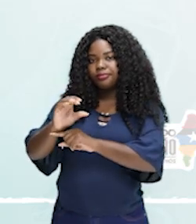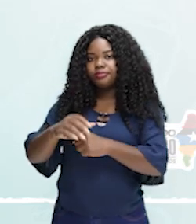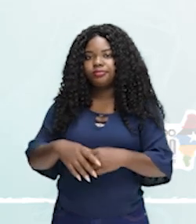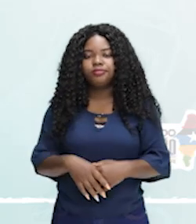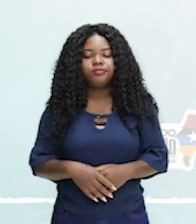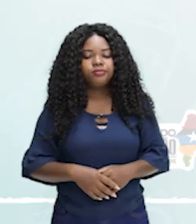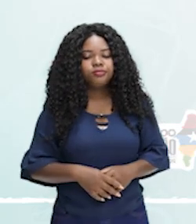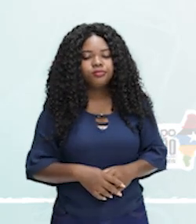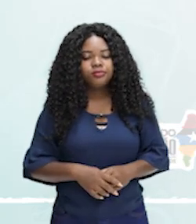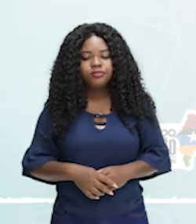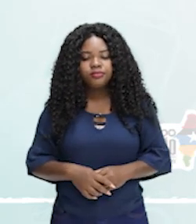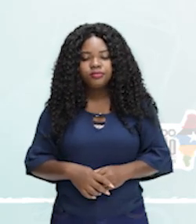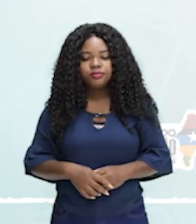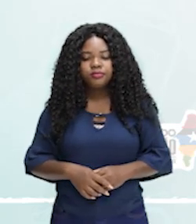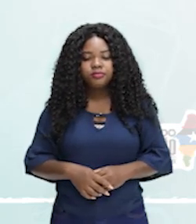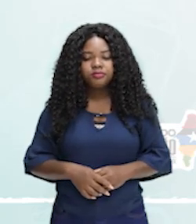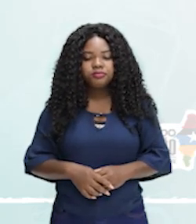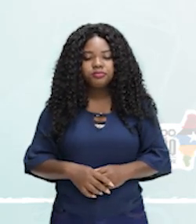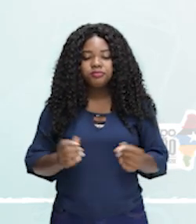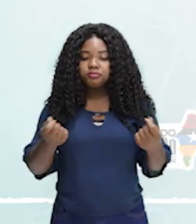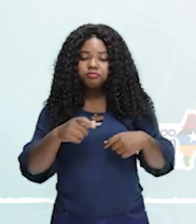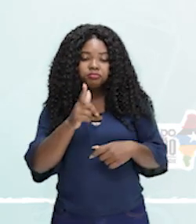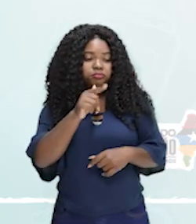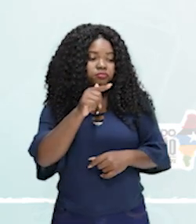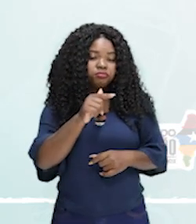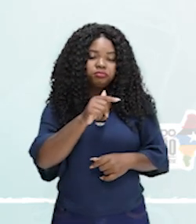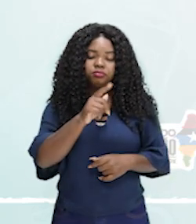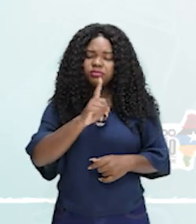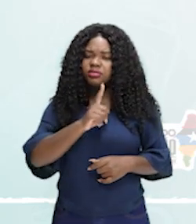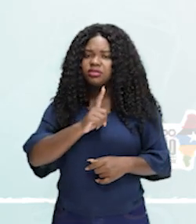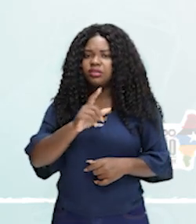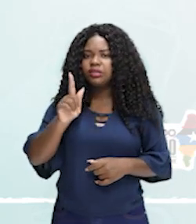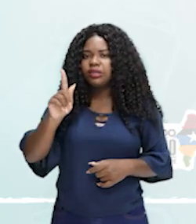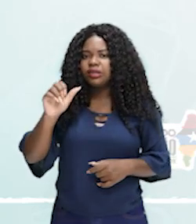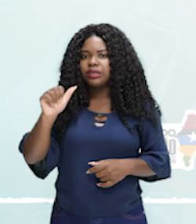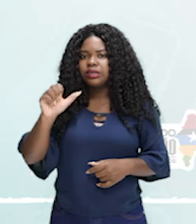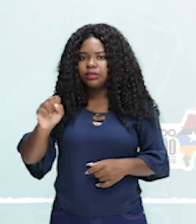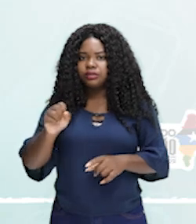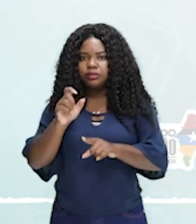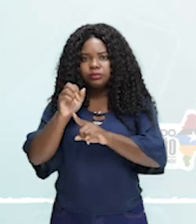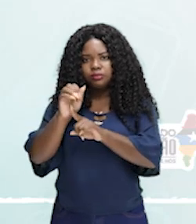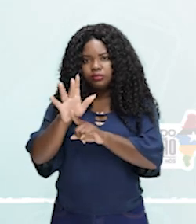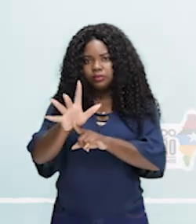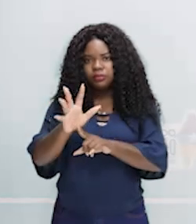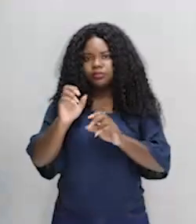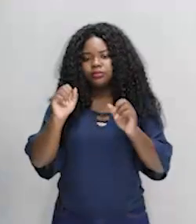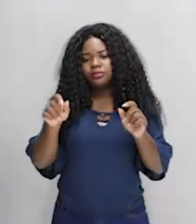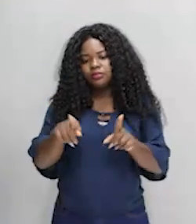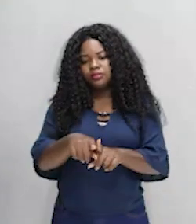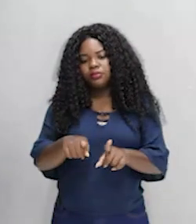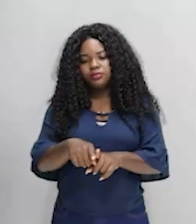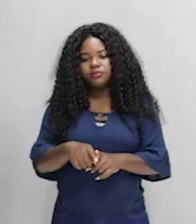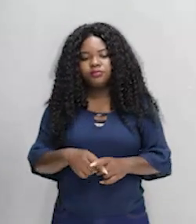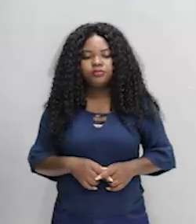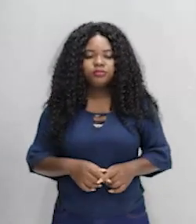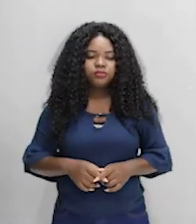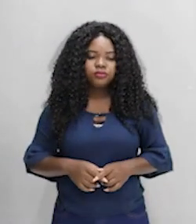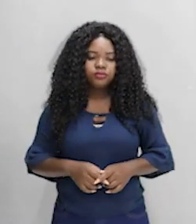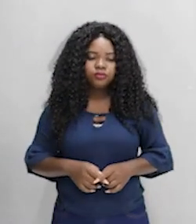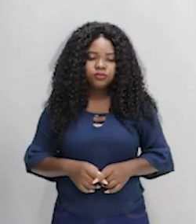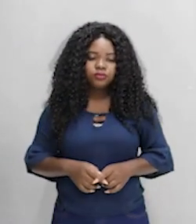bola? Então, eu não consigo dizer que a água é gasosa. Insípida, né? Também não há